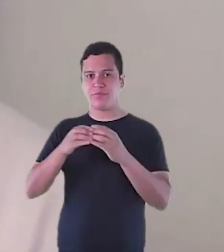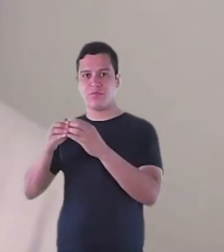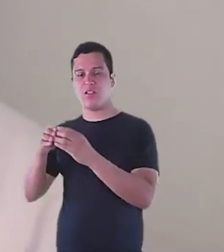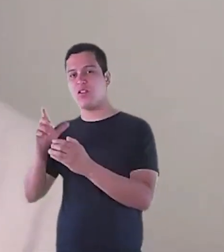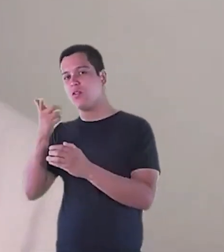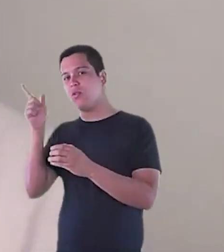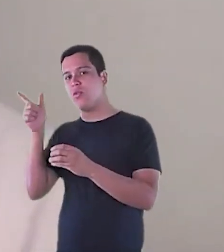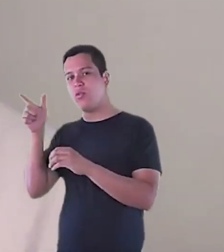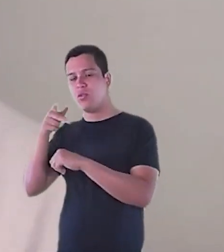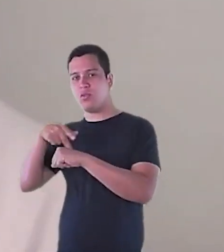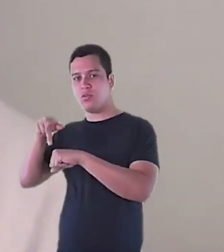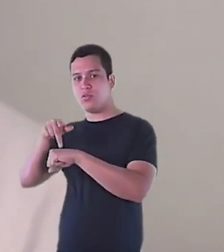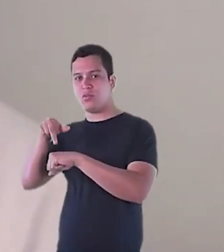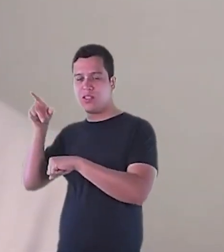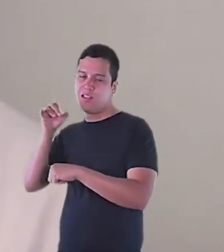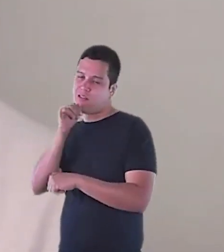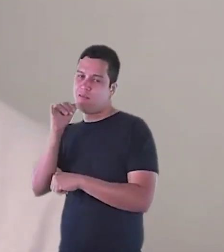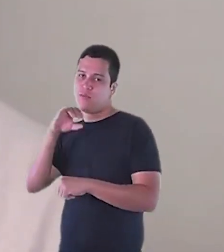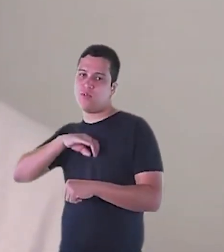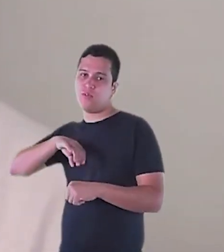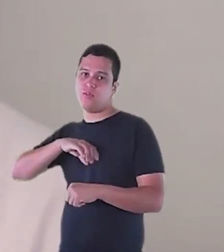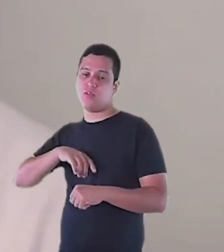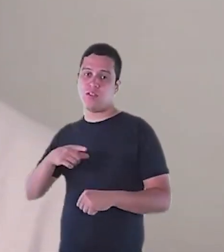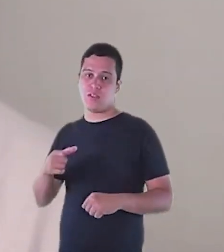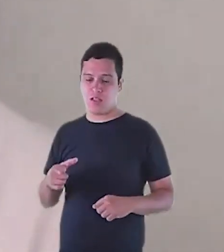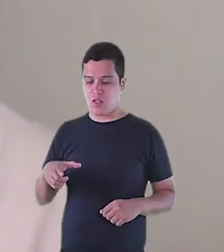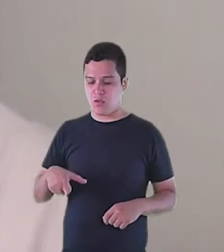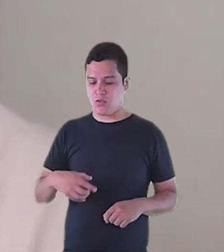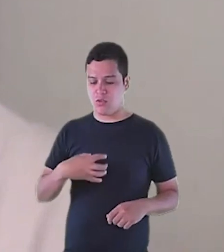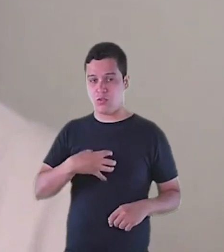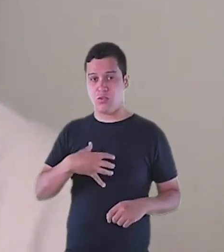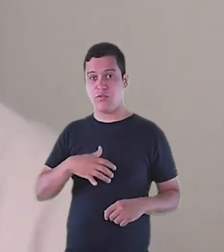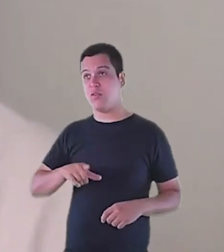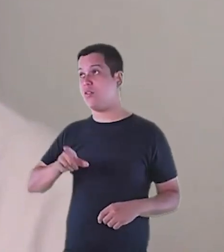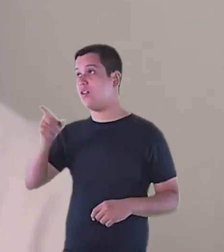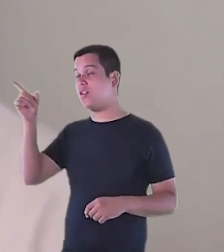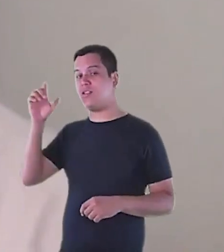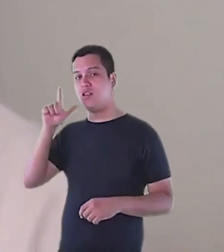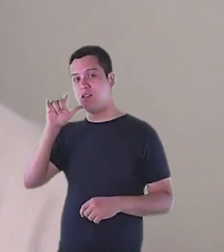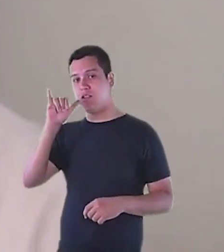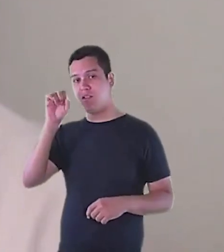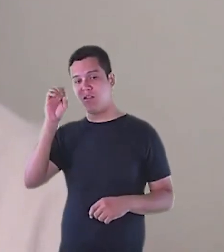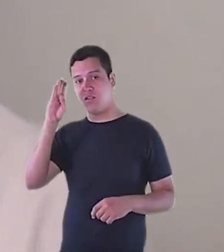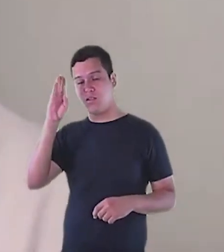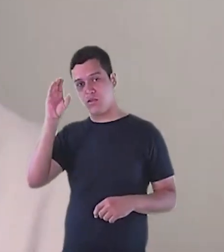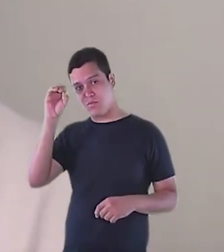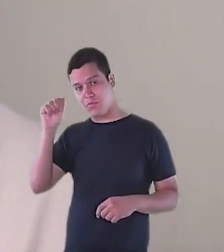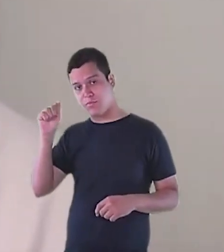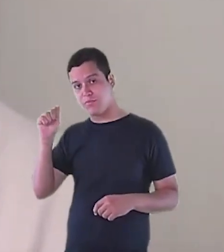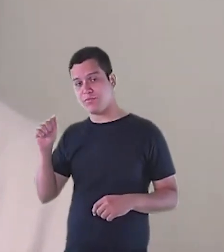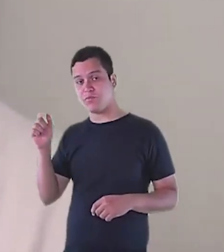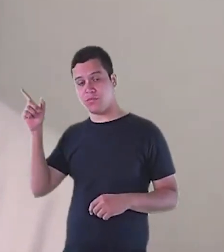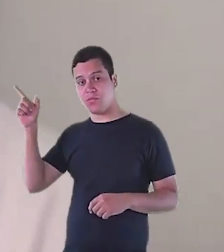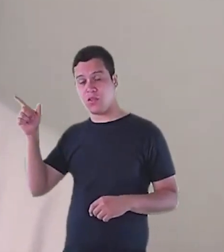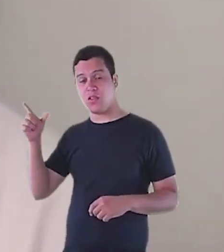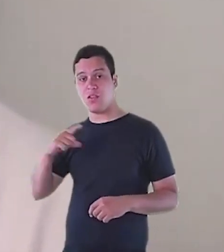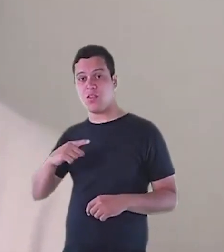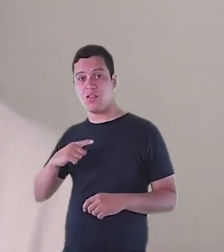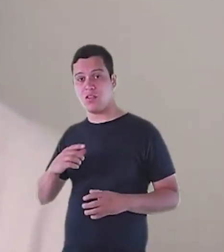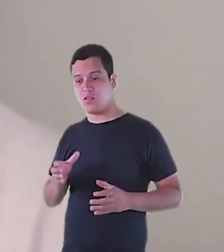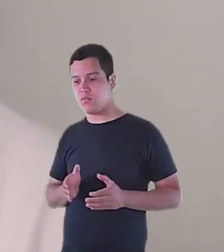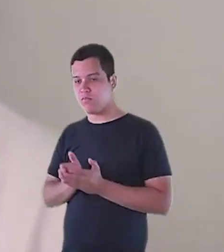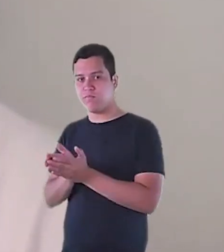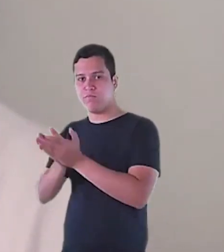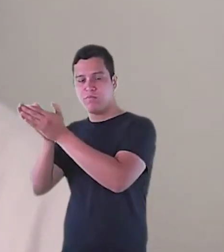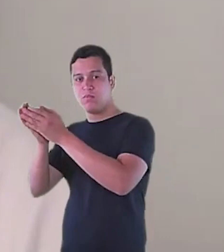vem da África para o Brasil, vai de Salvador para Lisboa. A nau Bretoa, de Fernando de Noronha, que em